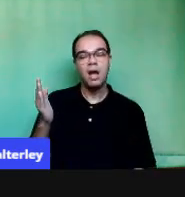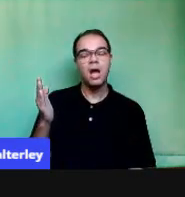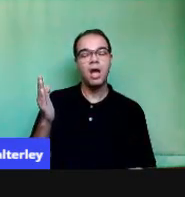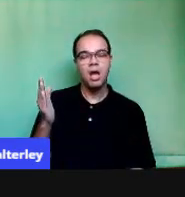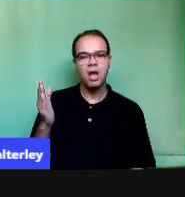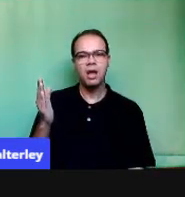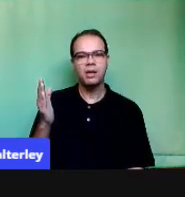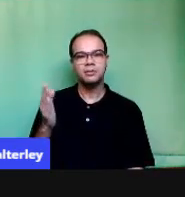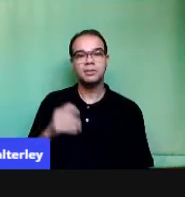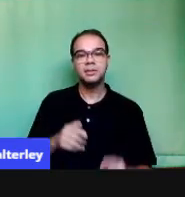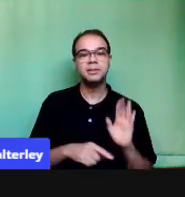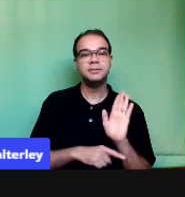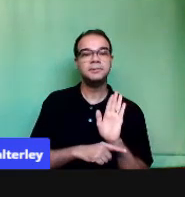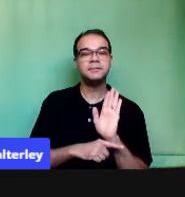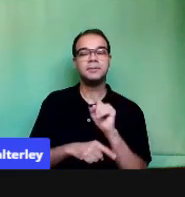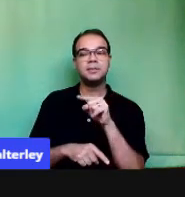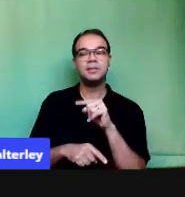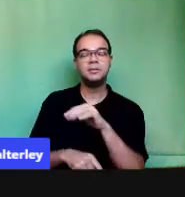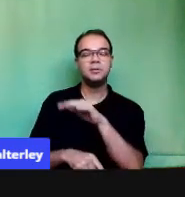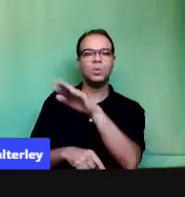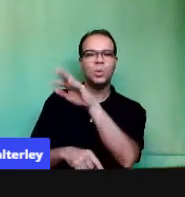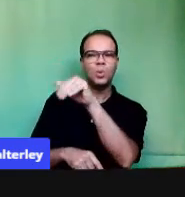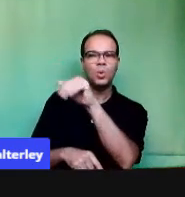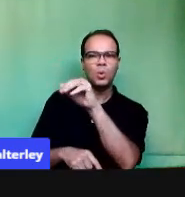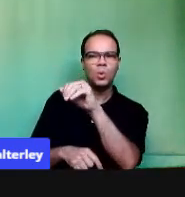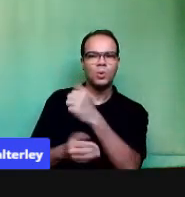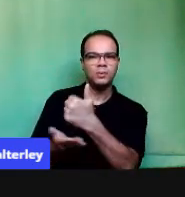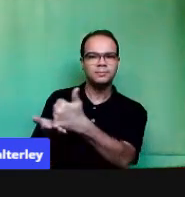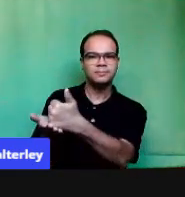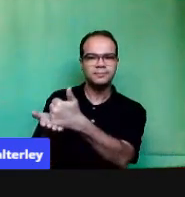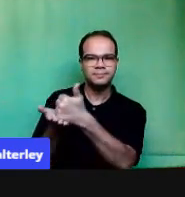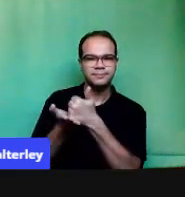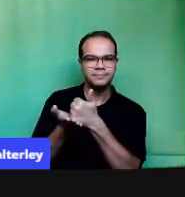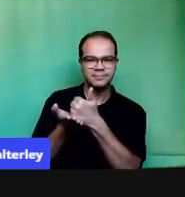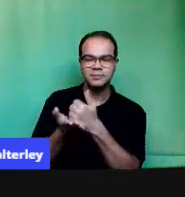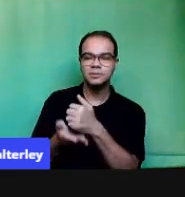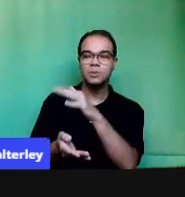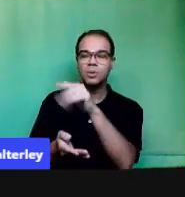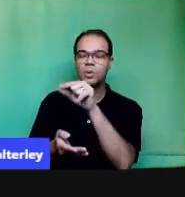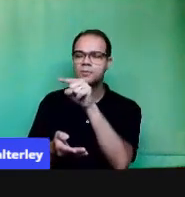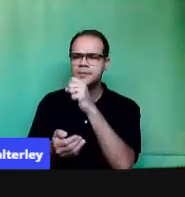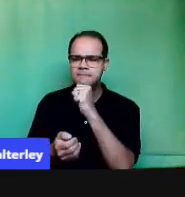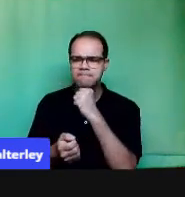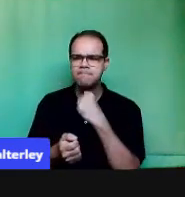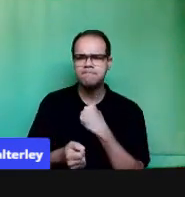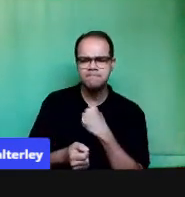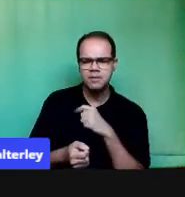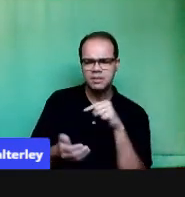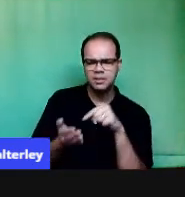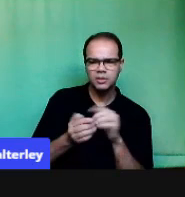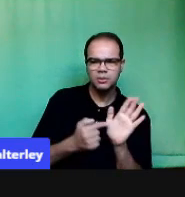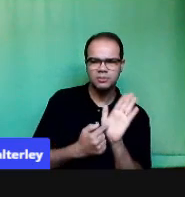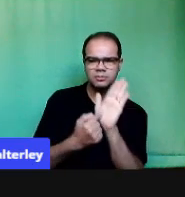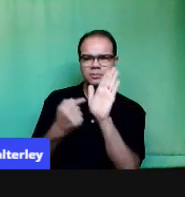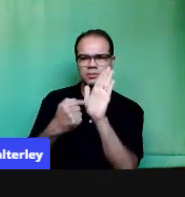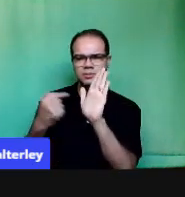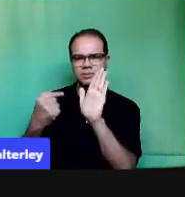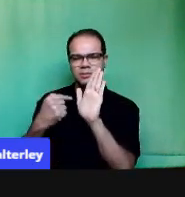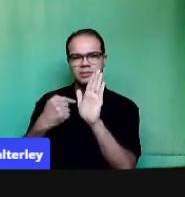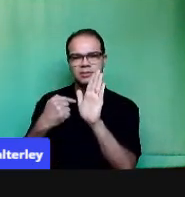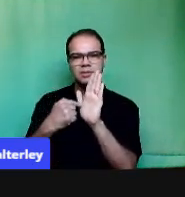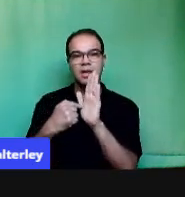para avaliar como é o bem-estar na família, como são as relações de violência na família como um todo,